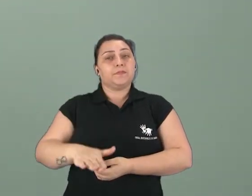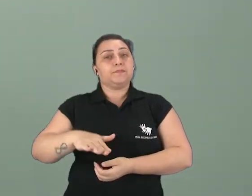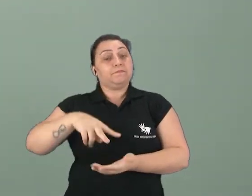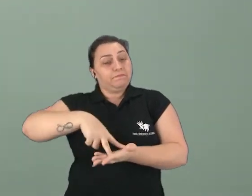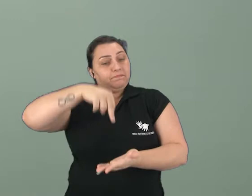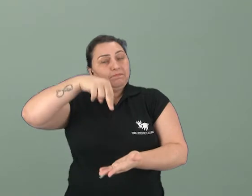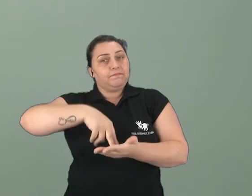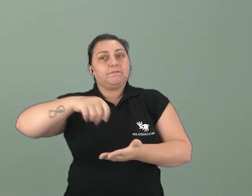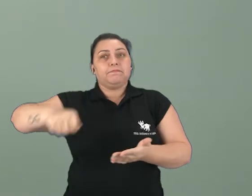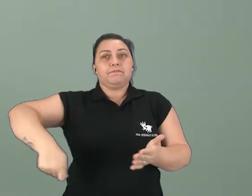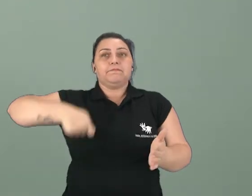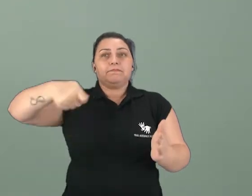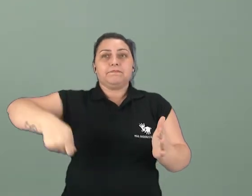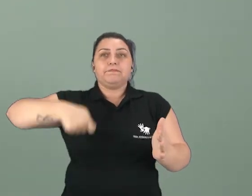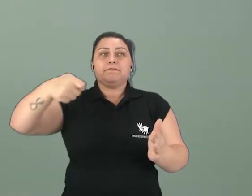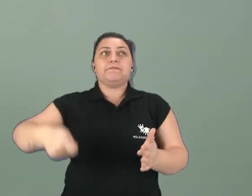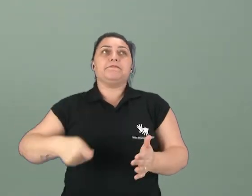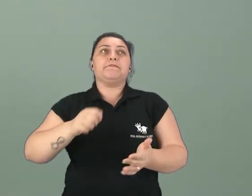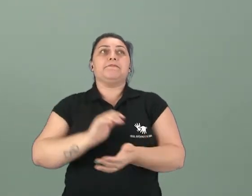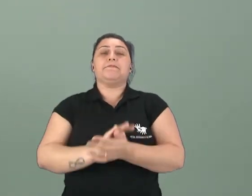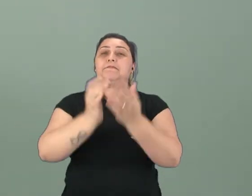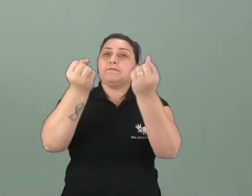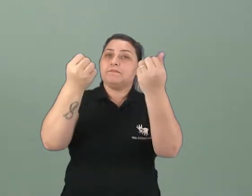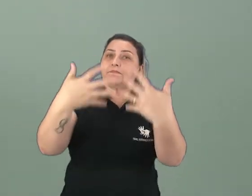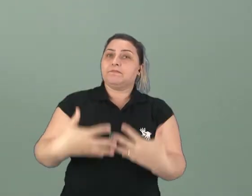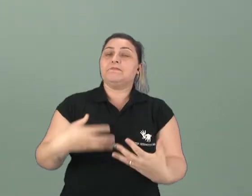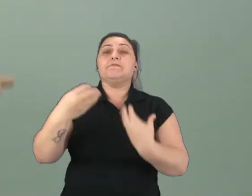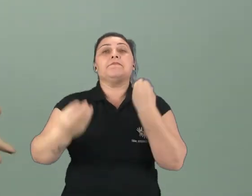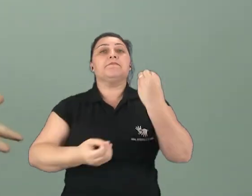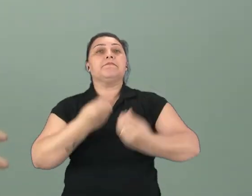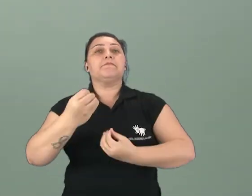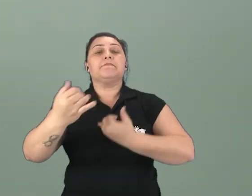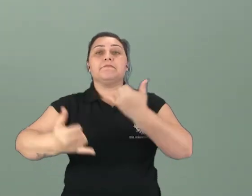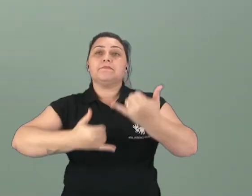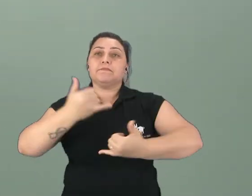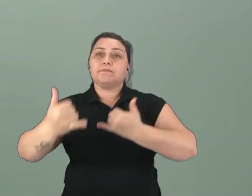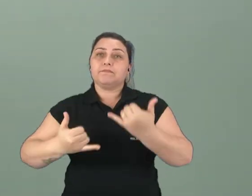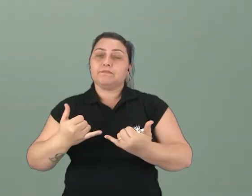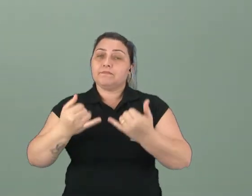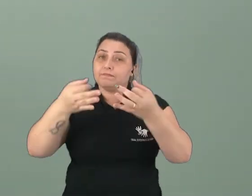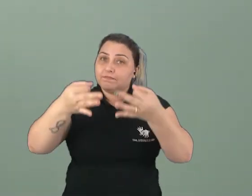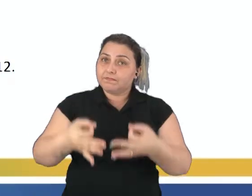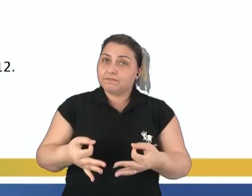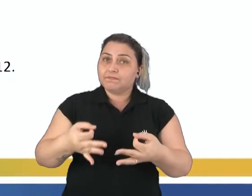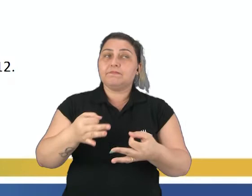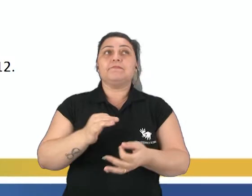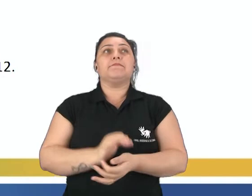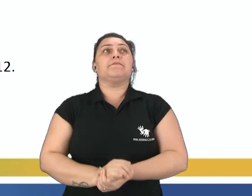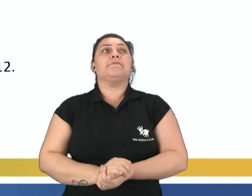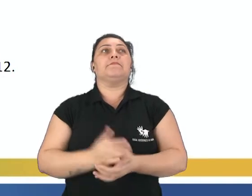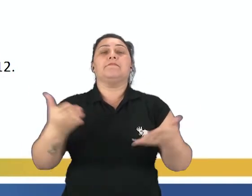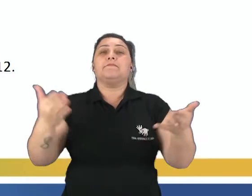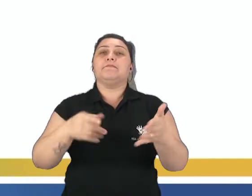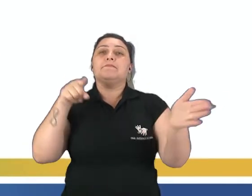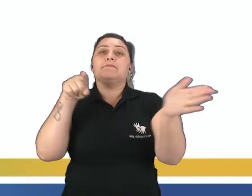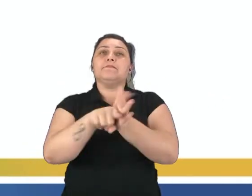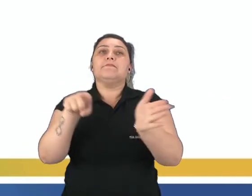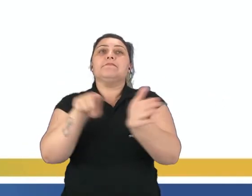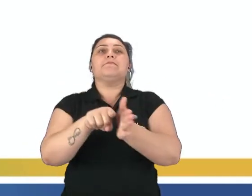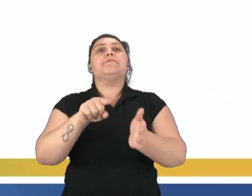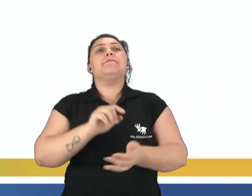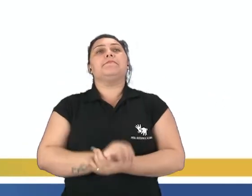pular corda. E aqui está descrevendo como que é essa brincadeira, certinho? Agora vamos lá para as perguntas.